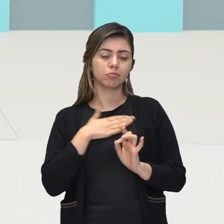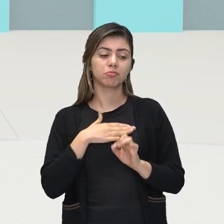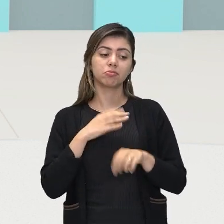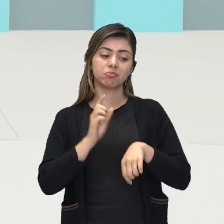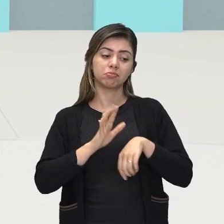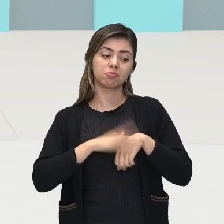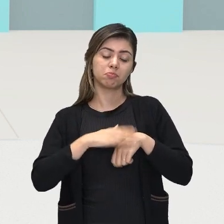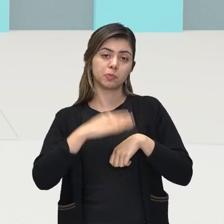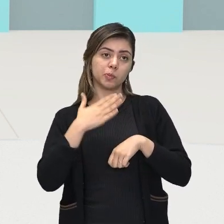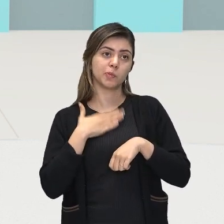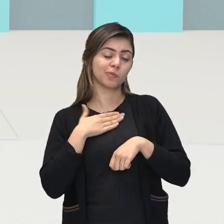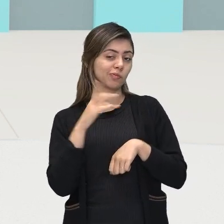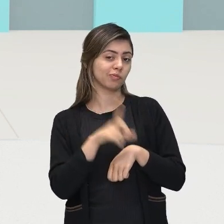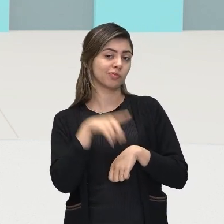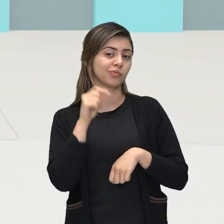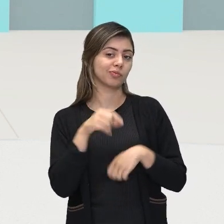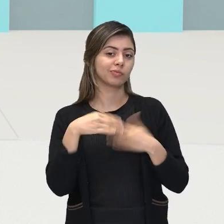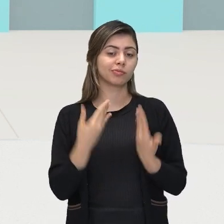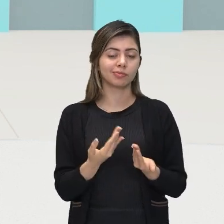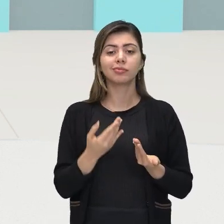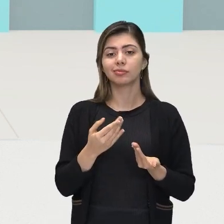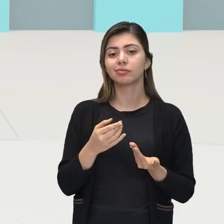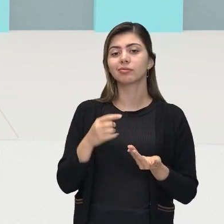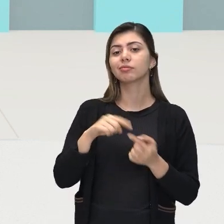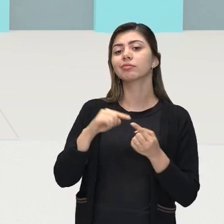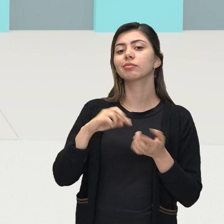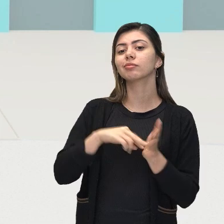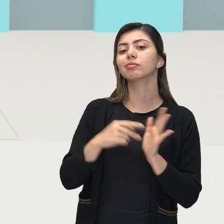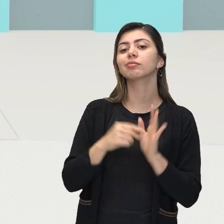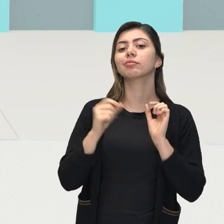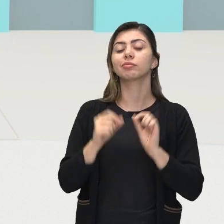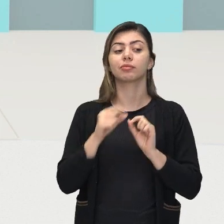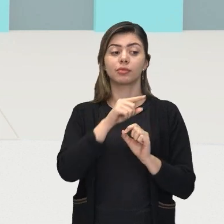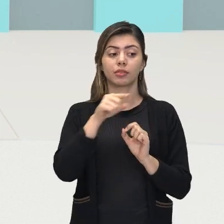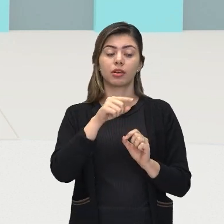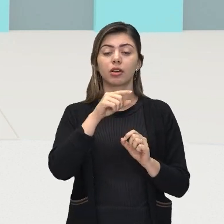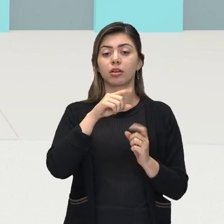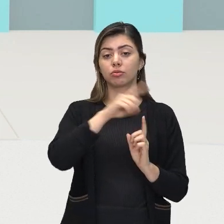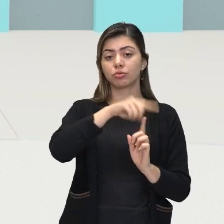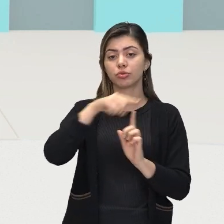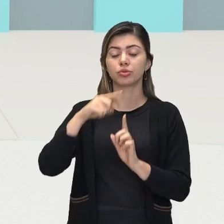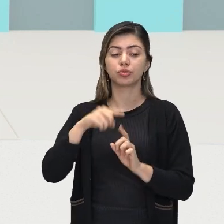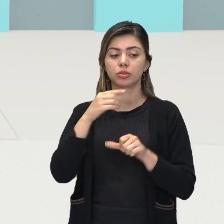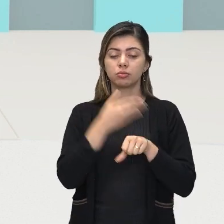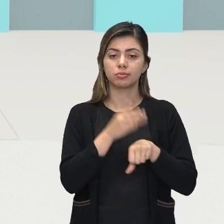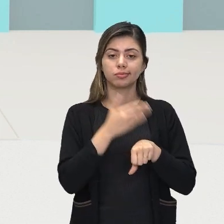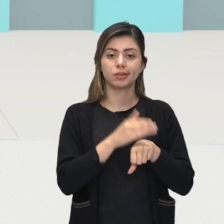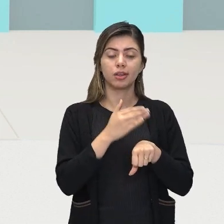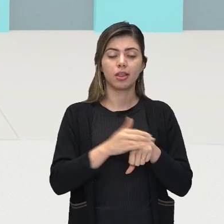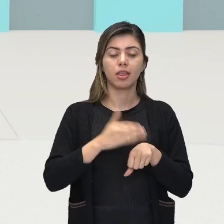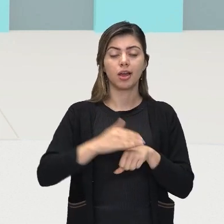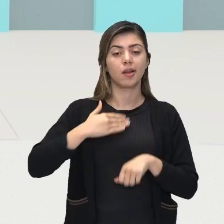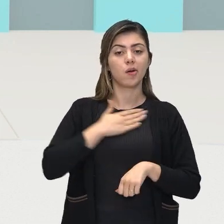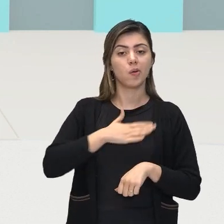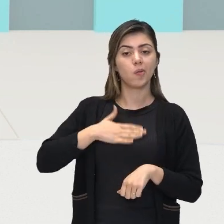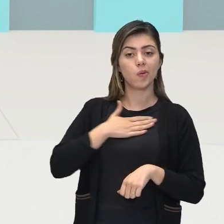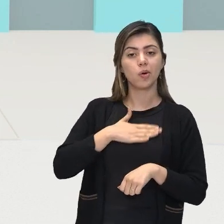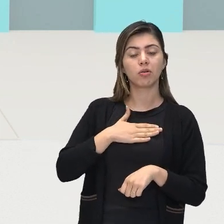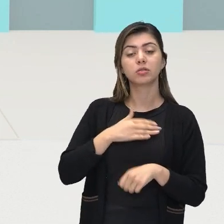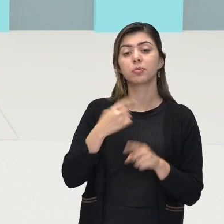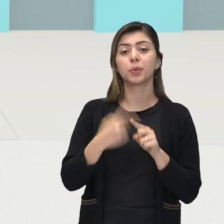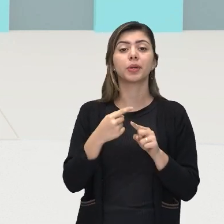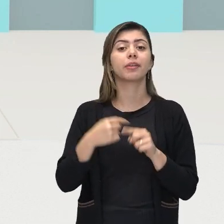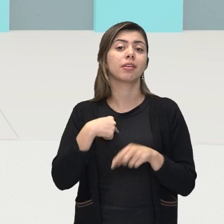escolha. O que isso significa? Que essas atividades de lazer, elas devem ser realizadas por livre e